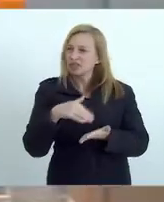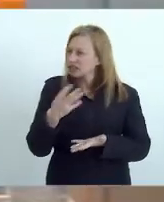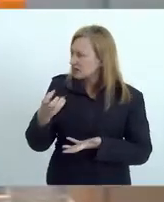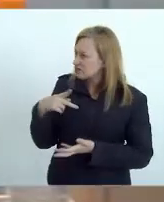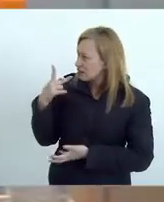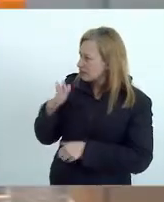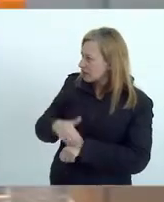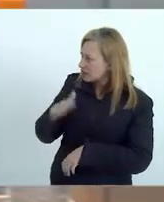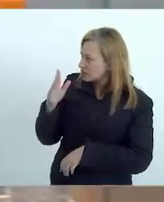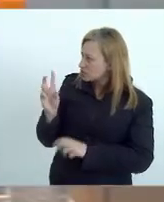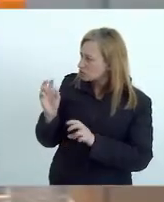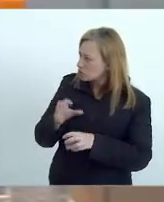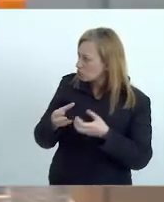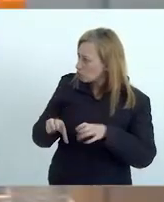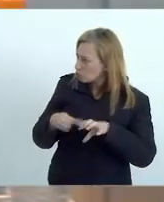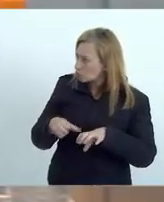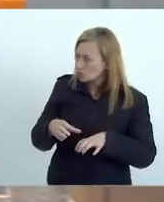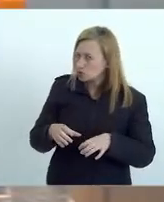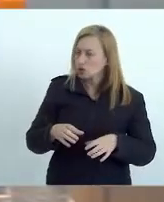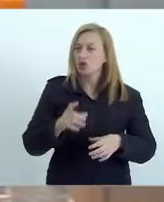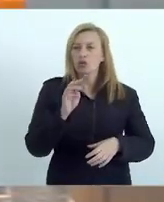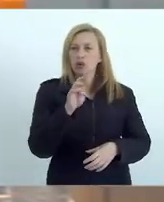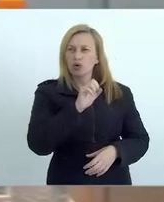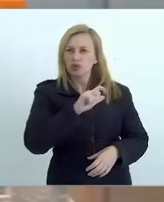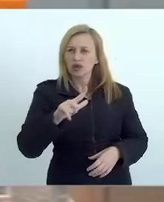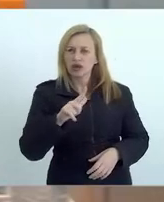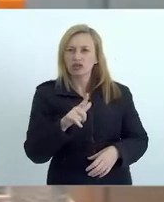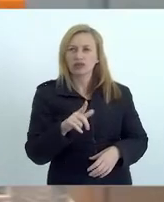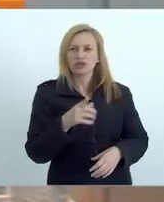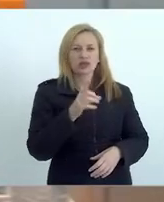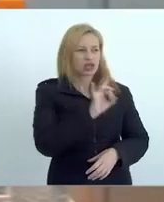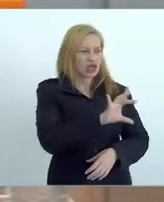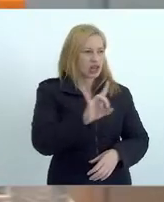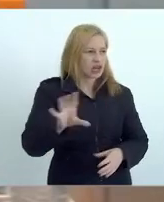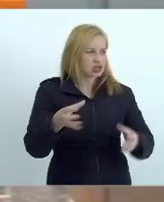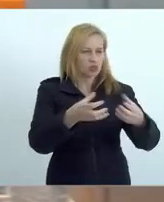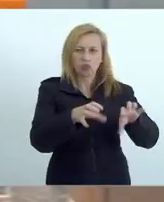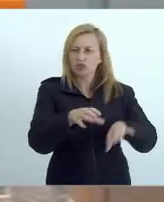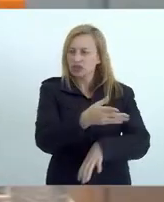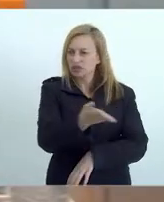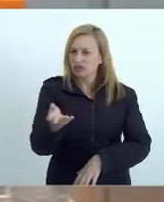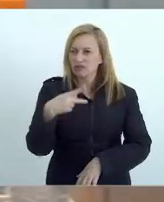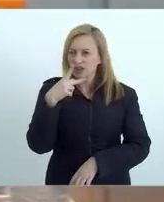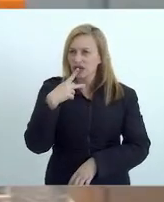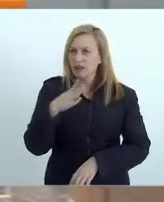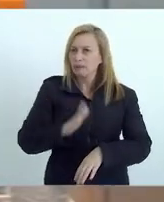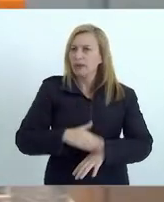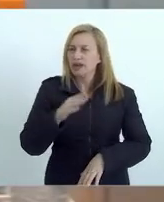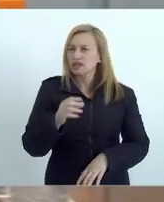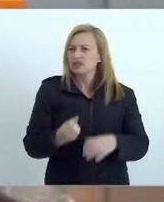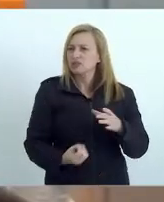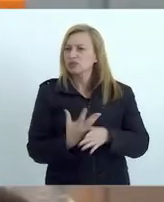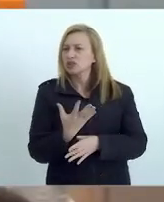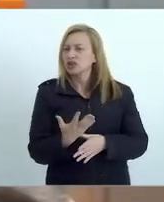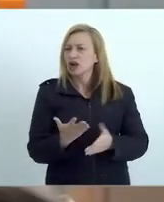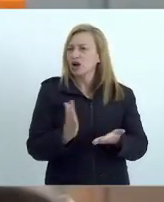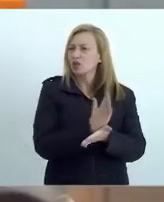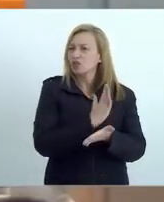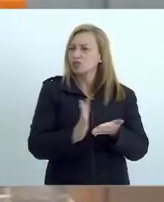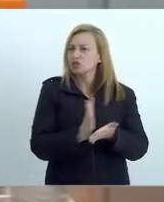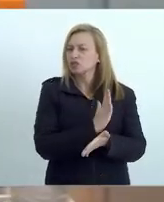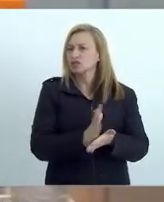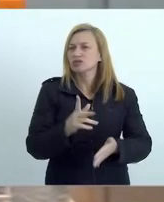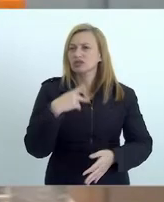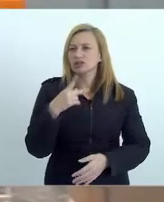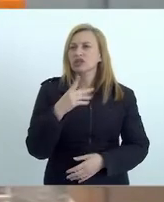fazer mais alguma consideração com relação concurso algum Coronel presente eu vou passar a palavra para cada concursos Mas vamos pegar o mosquito que eu fiz aqui no